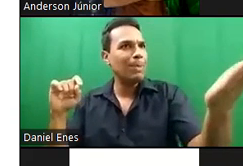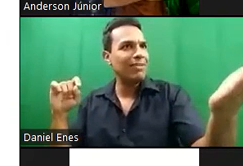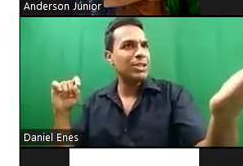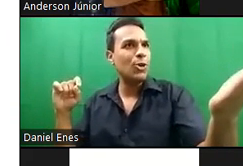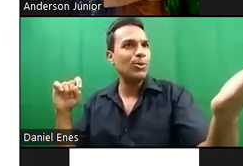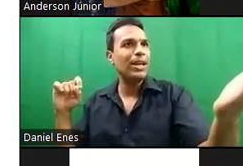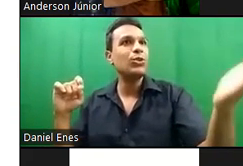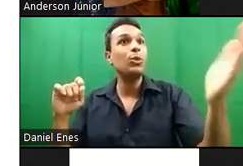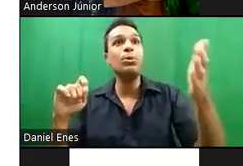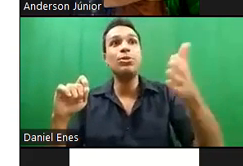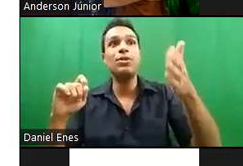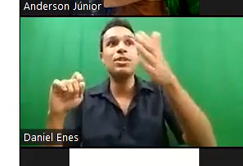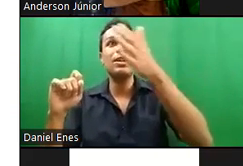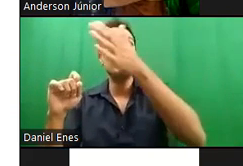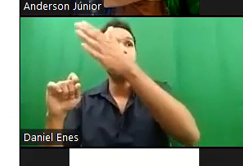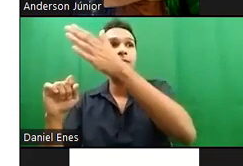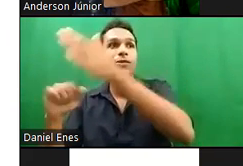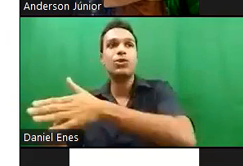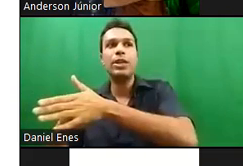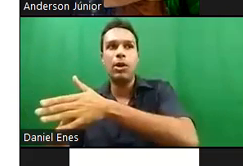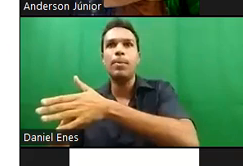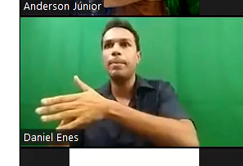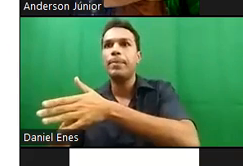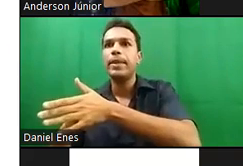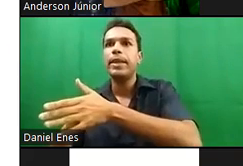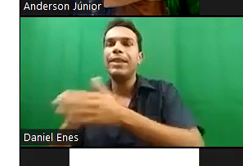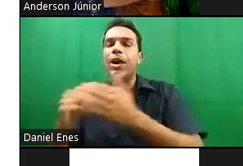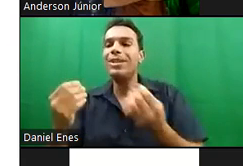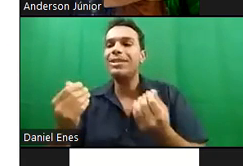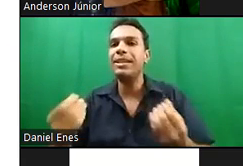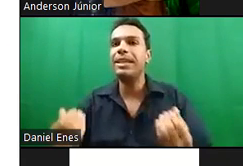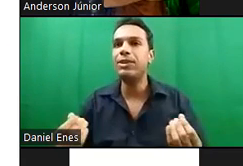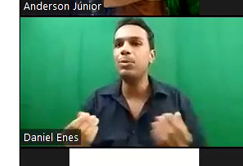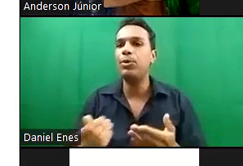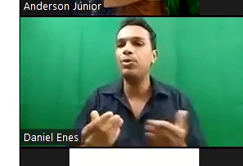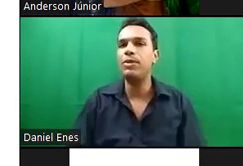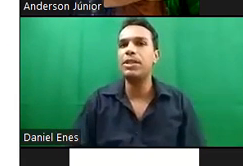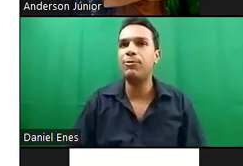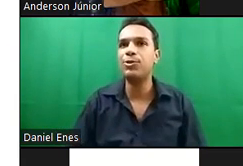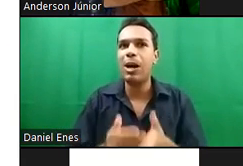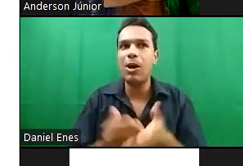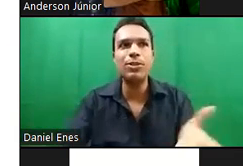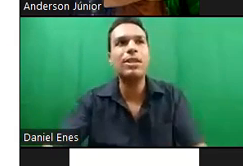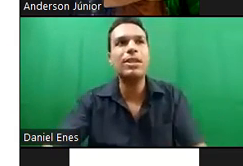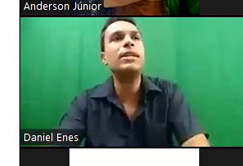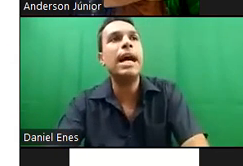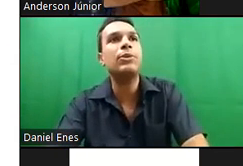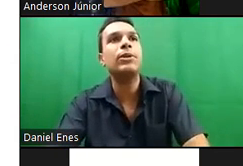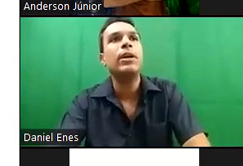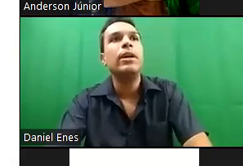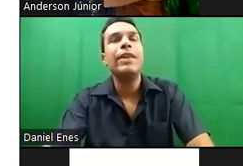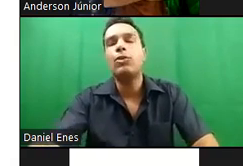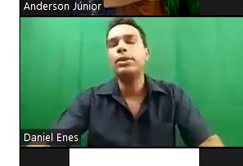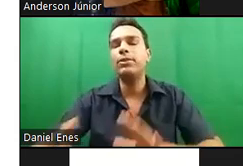faltou a palavrinha som, né? Do ponto de vista funcional. Né? O que seria, do ponto de vista funcional? O